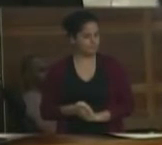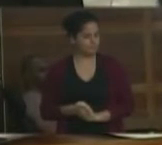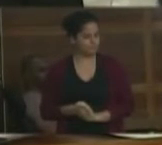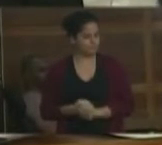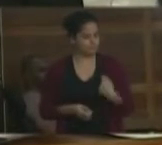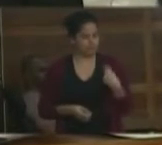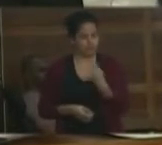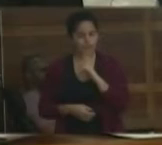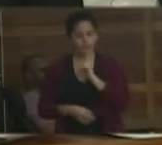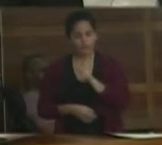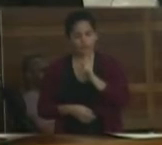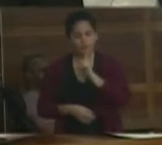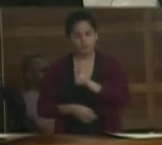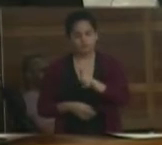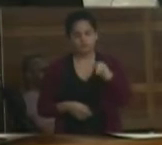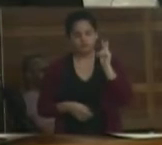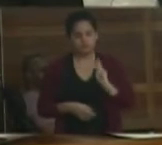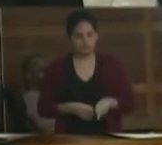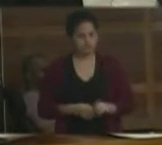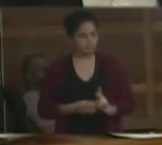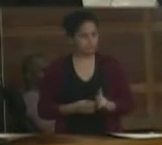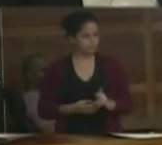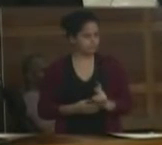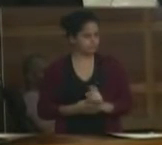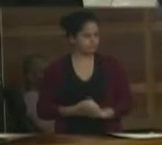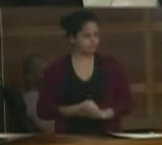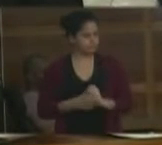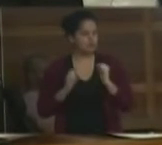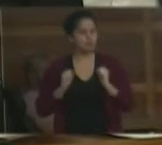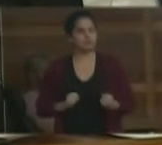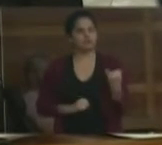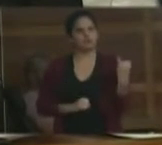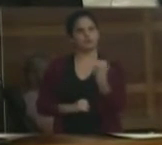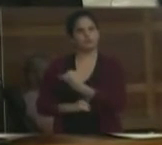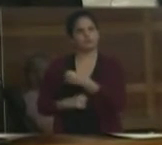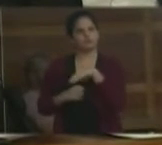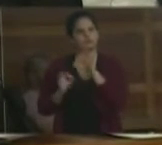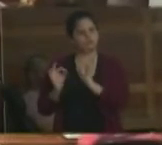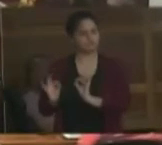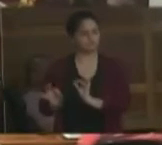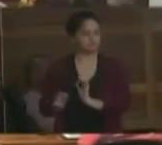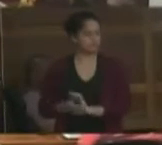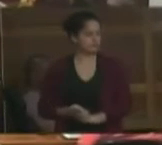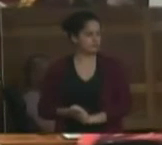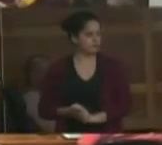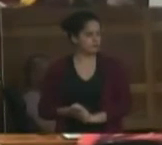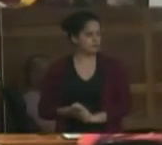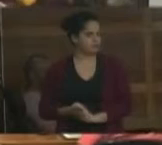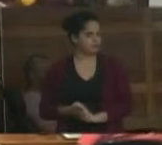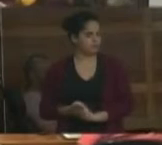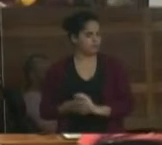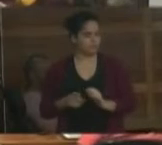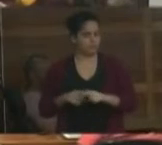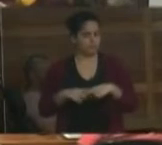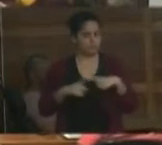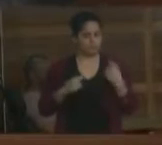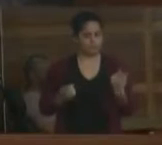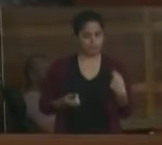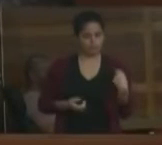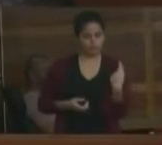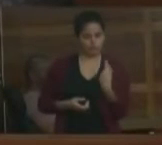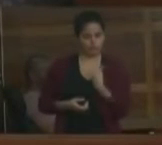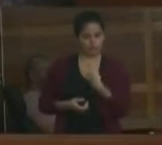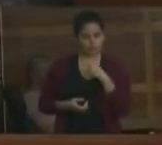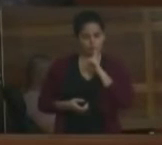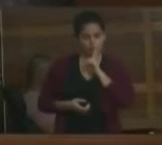sempre para poder quando demandado passar essa informação então roberto vocês acompanham mas o olho e aqui aí você